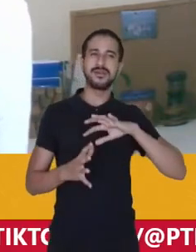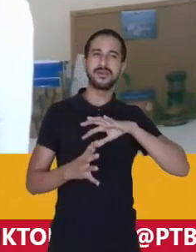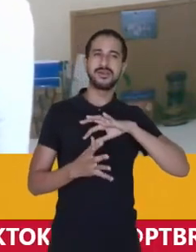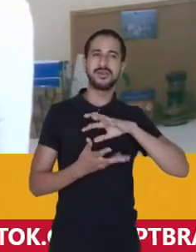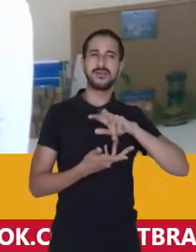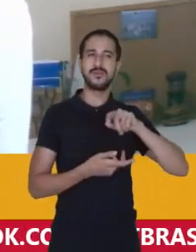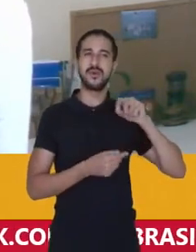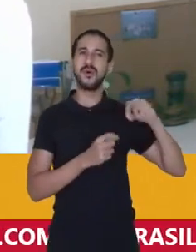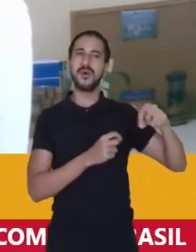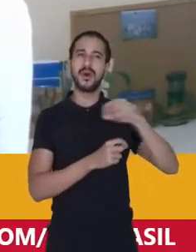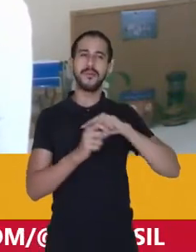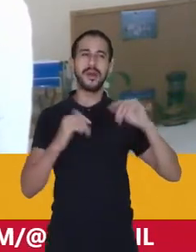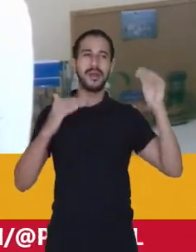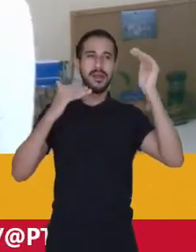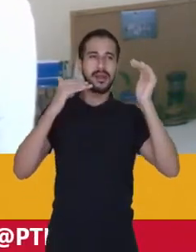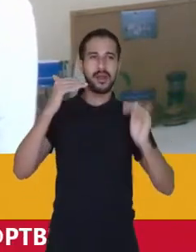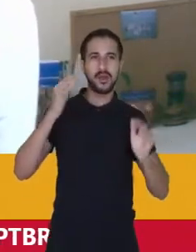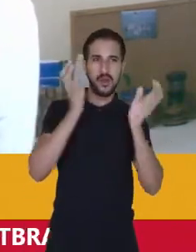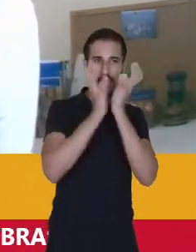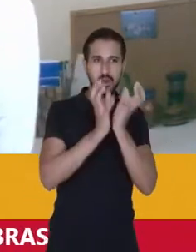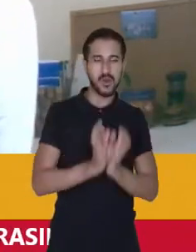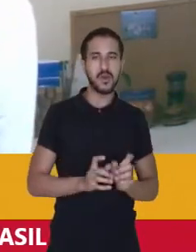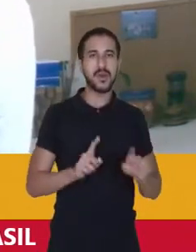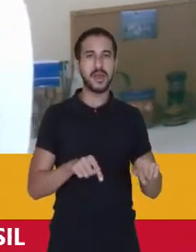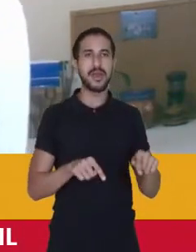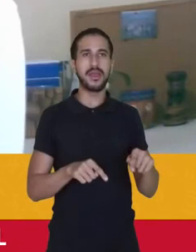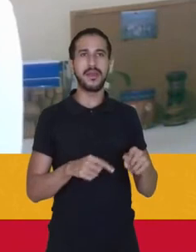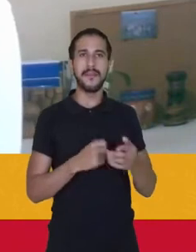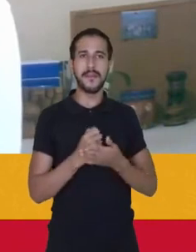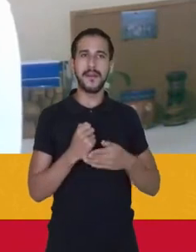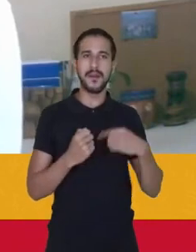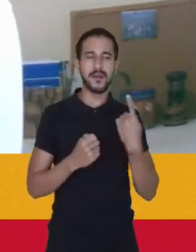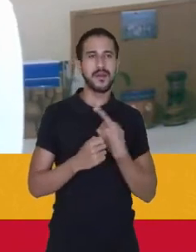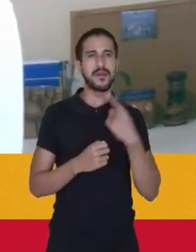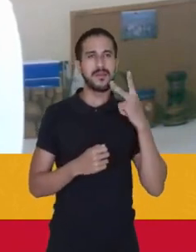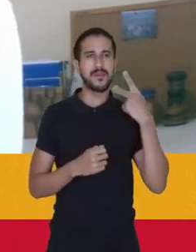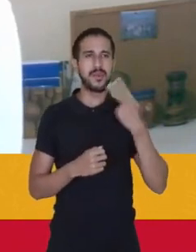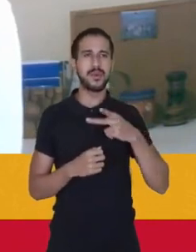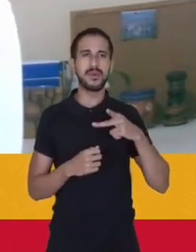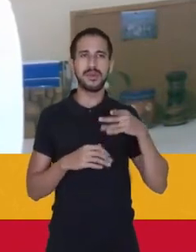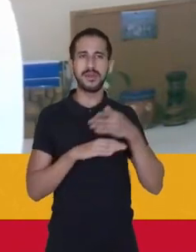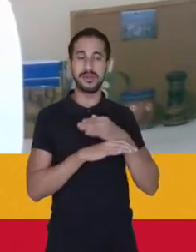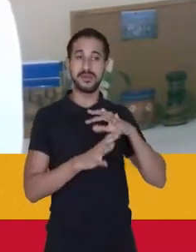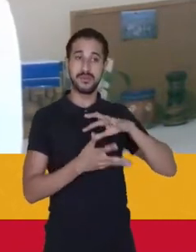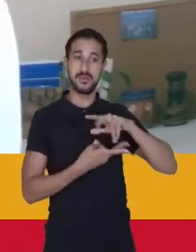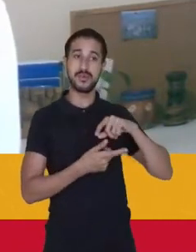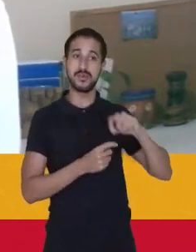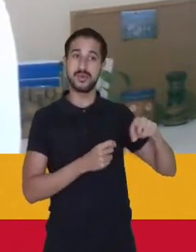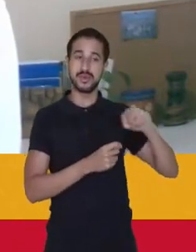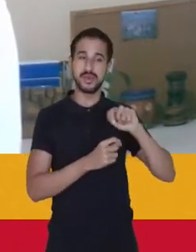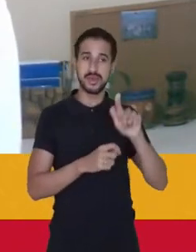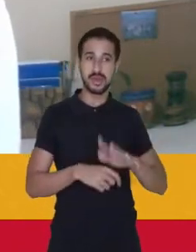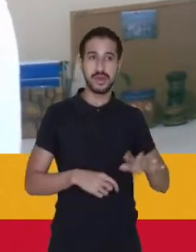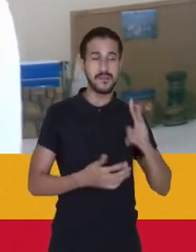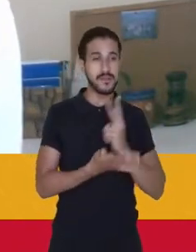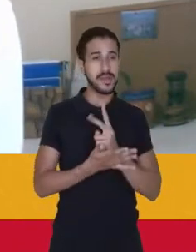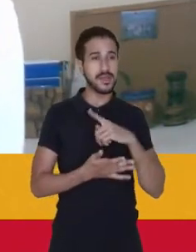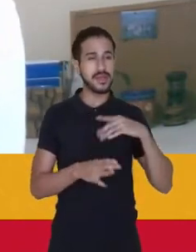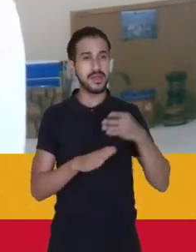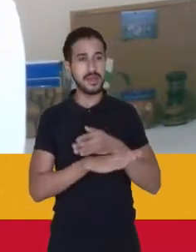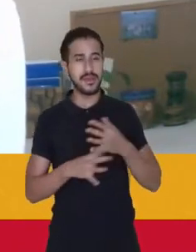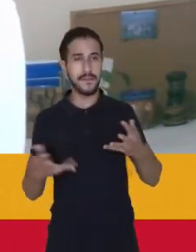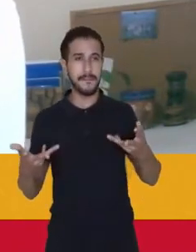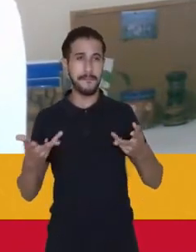mas hierarquiza grupos, é o universalismo que calça as nossas políticas universalistas. Por isso que aqui, mesmo quando se universaliza o acesso, a